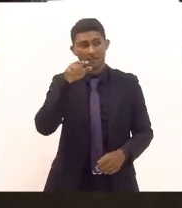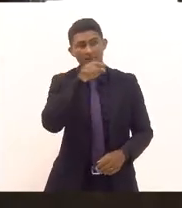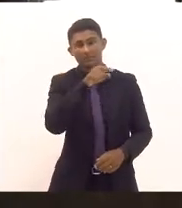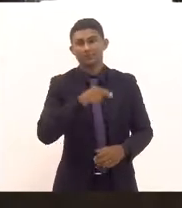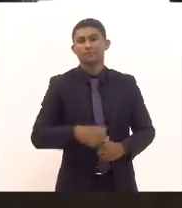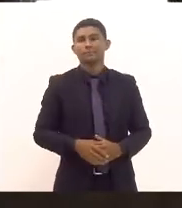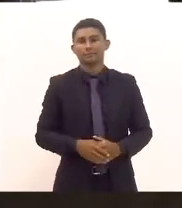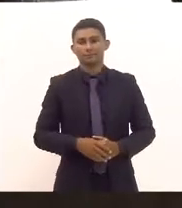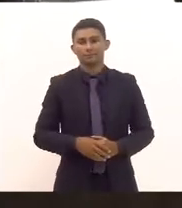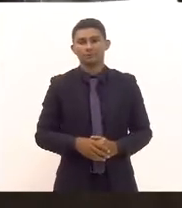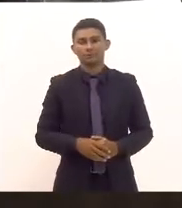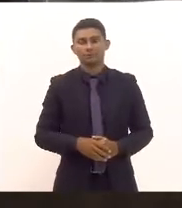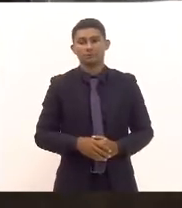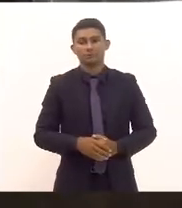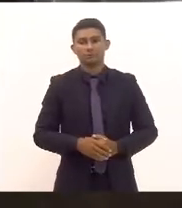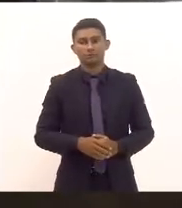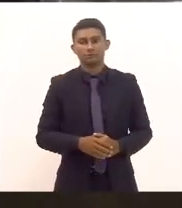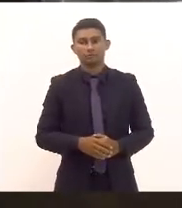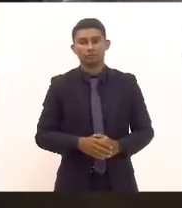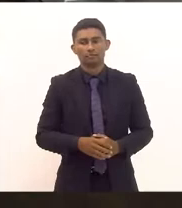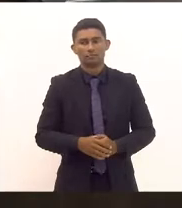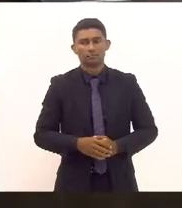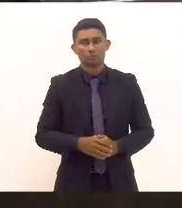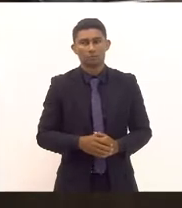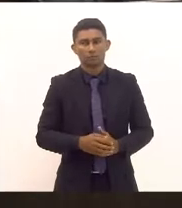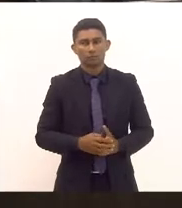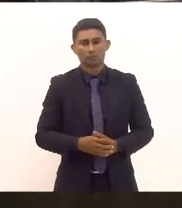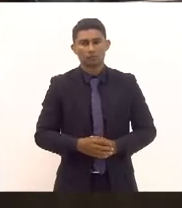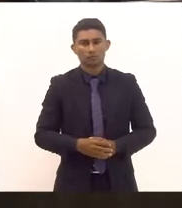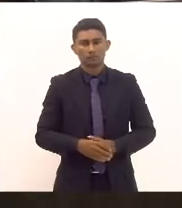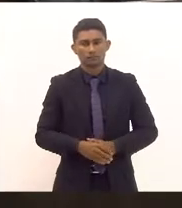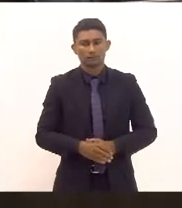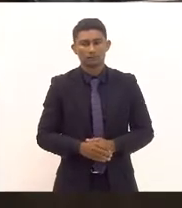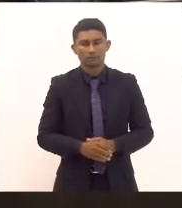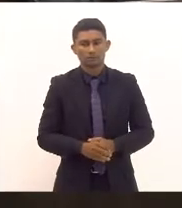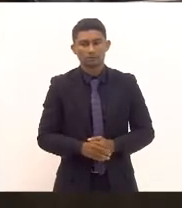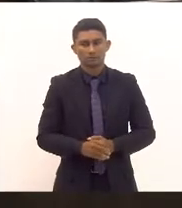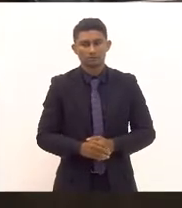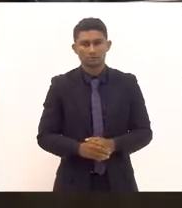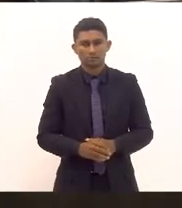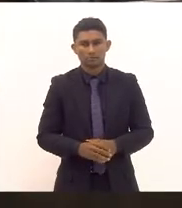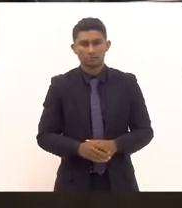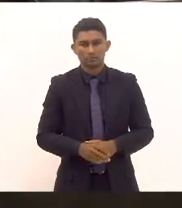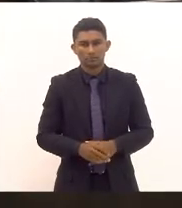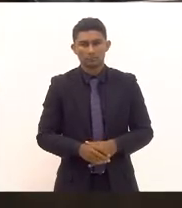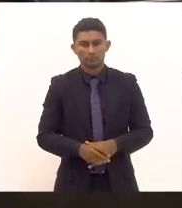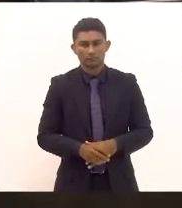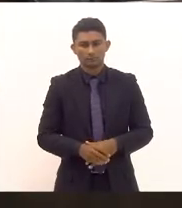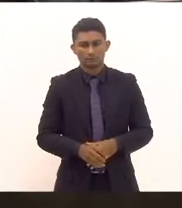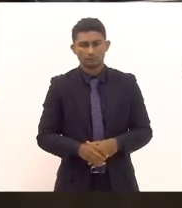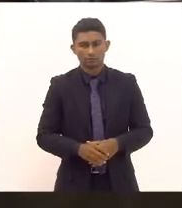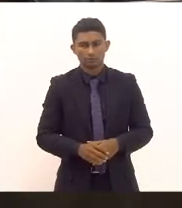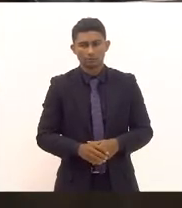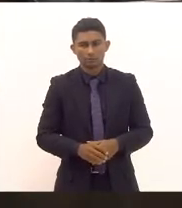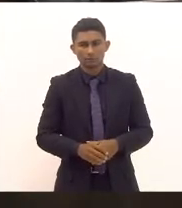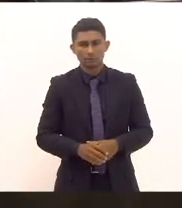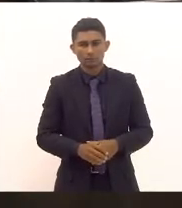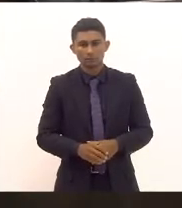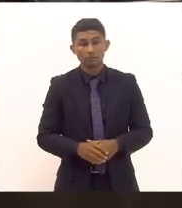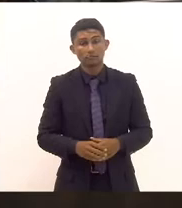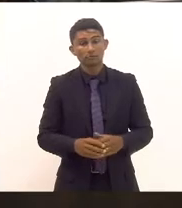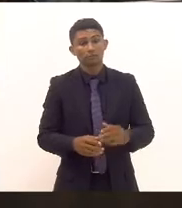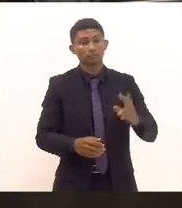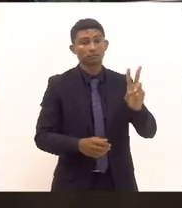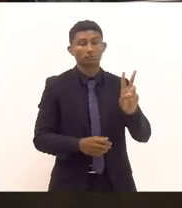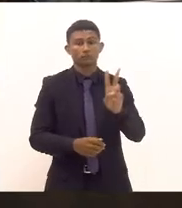E aí E aí se vira para foto aí